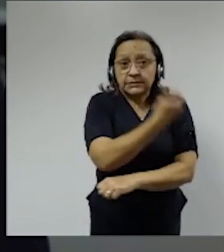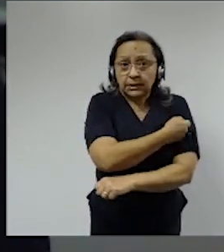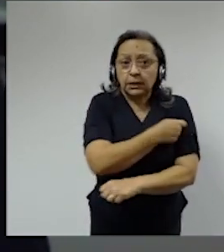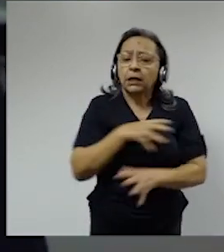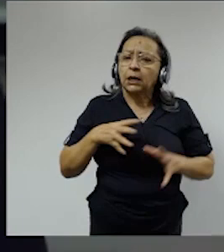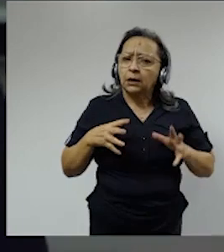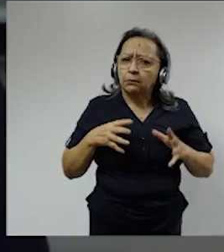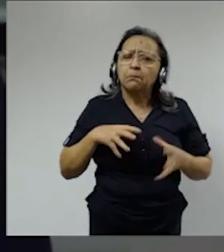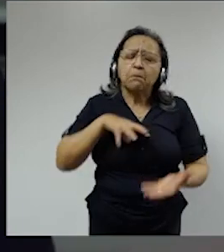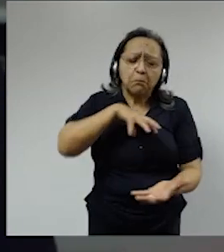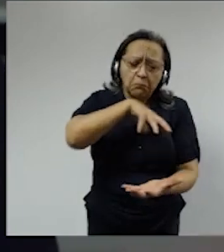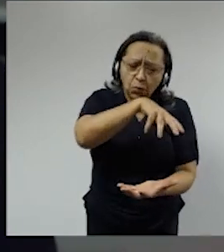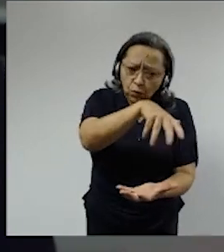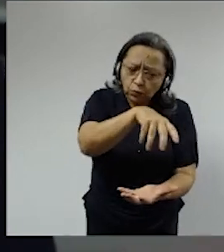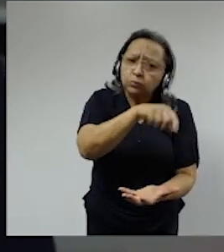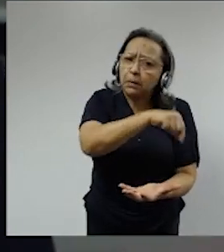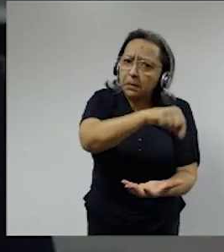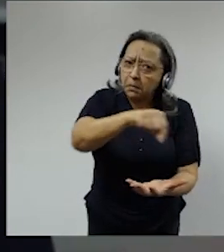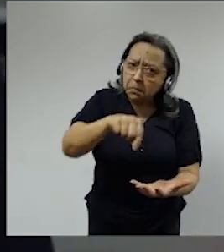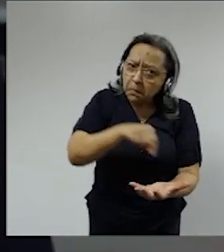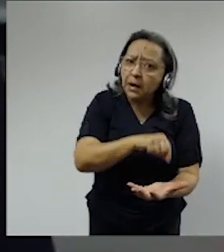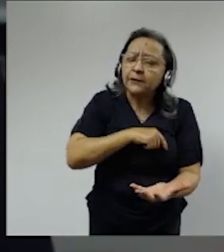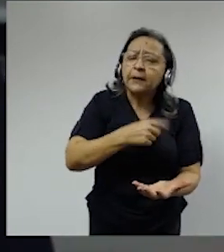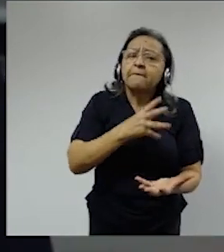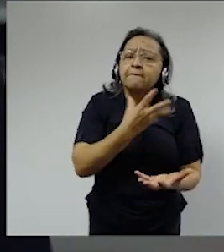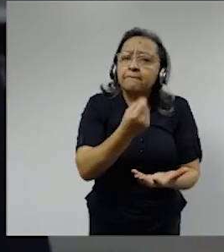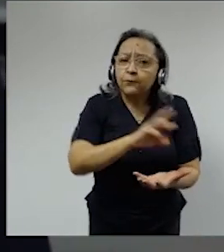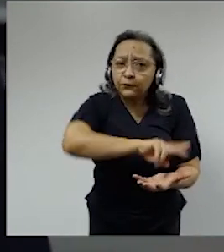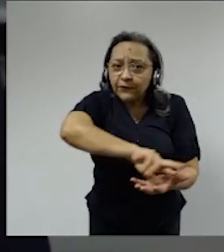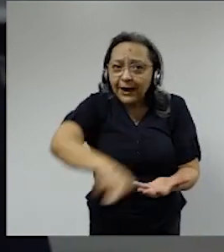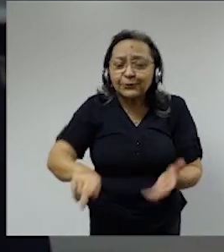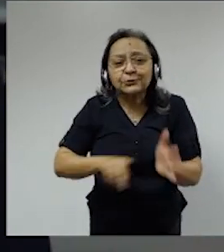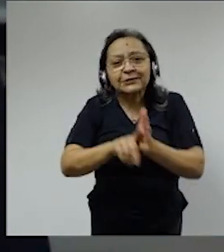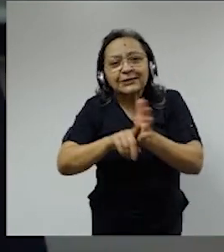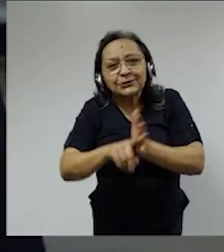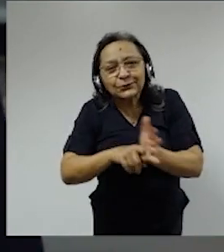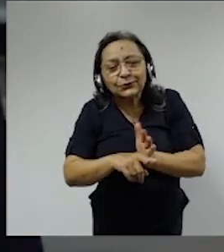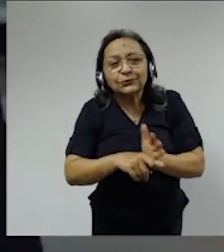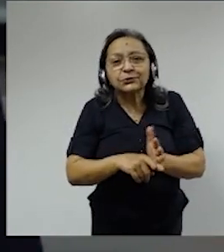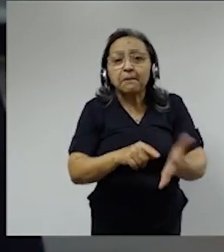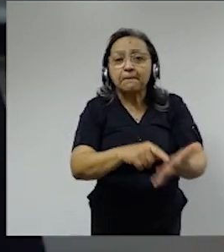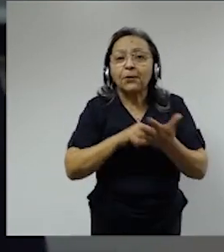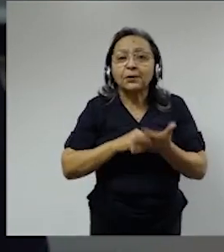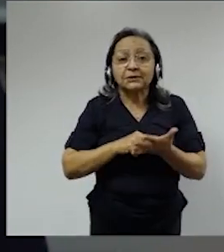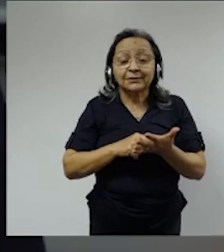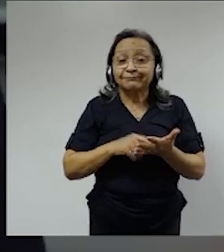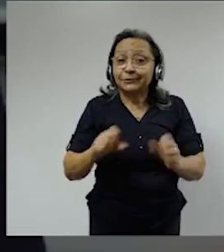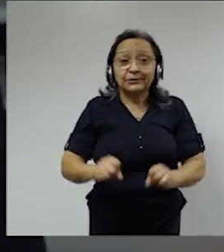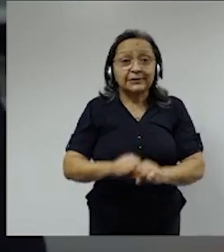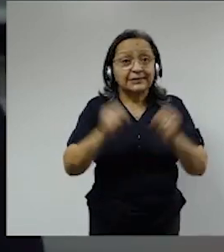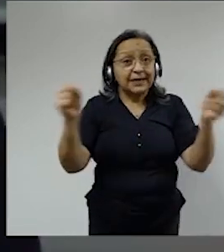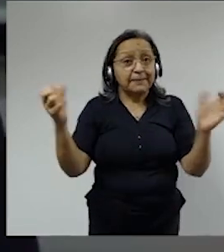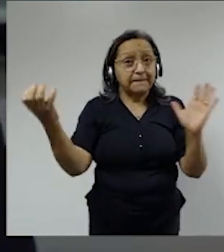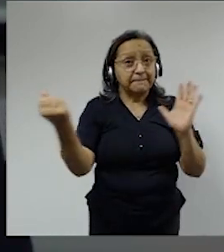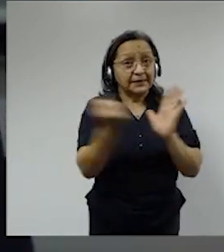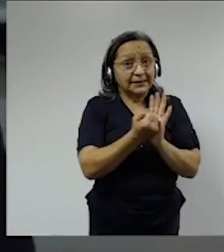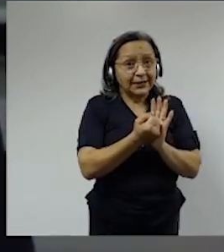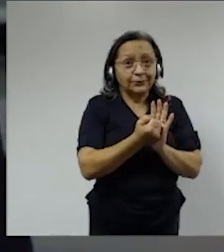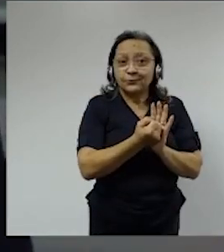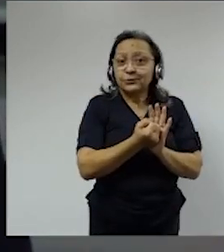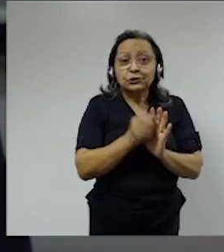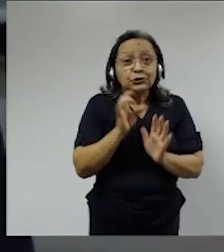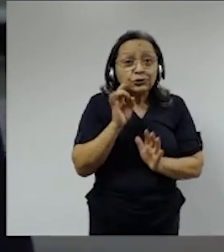vários estudos sobre isso, que demonstram que o sistema patentário não tem sido eficaz sozinho